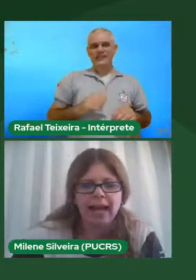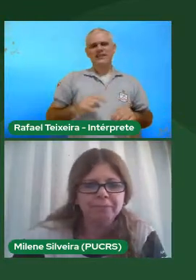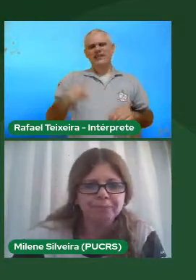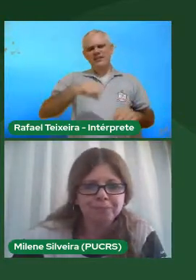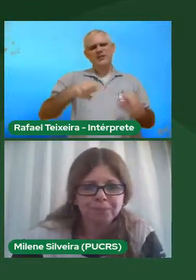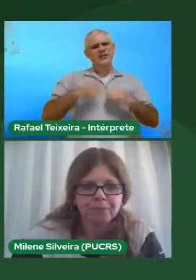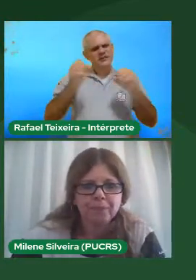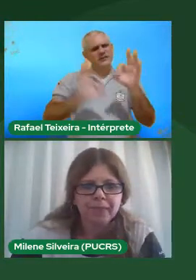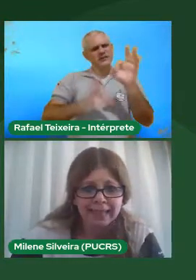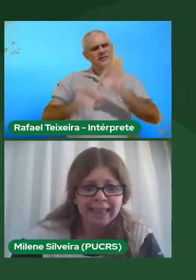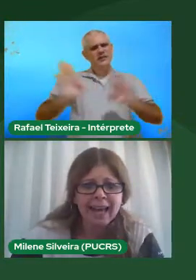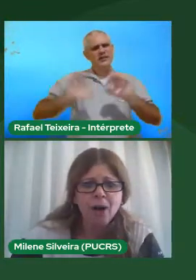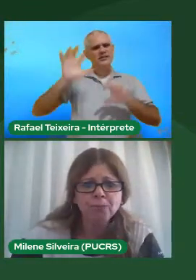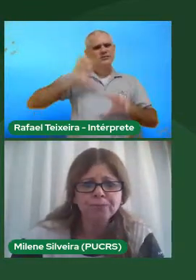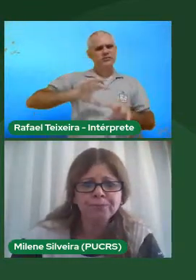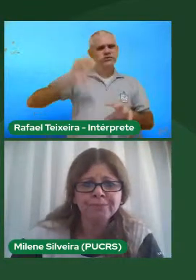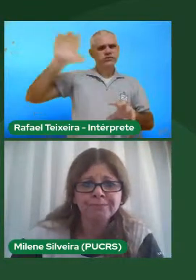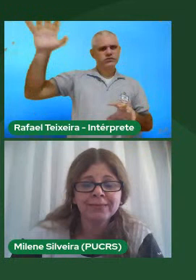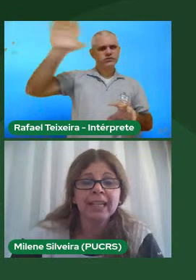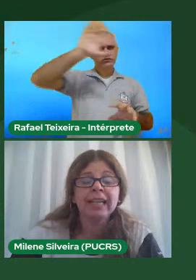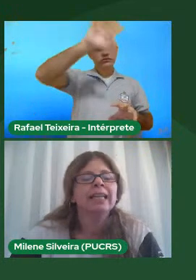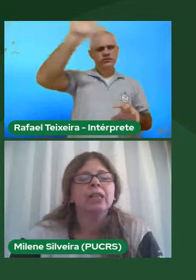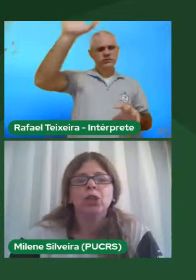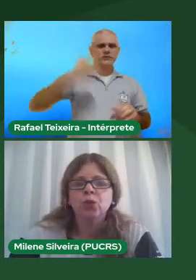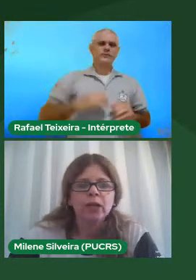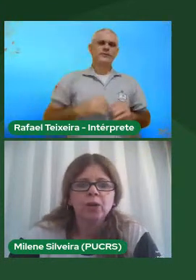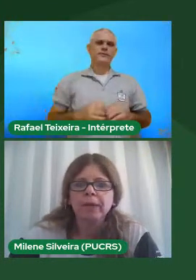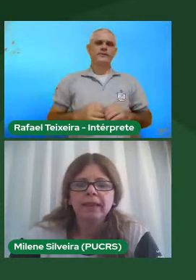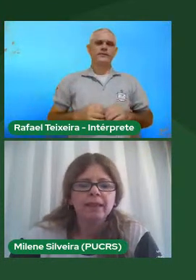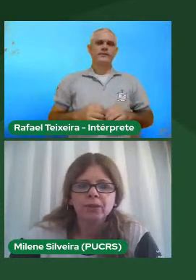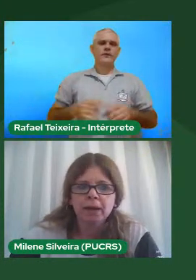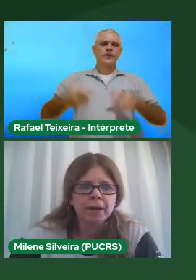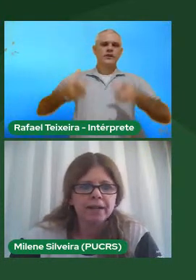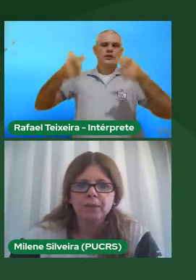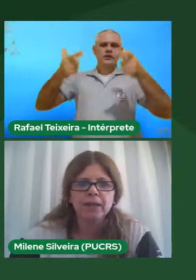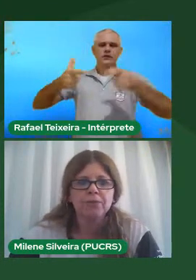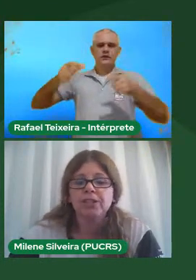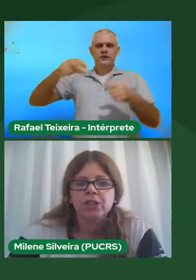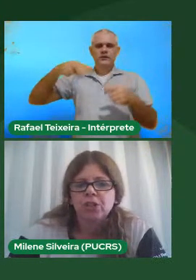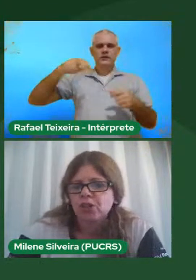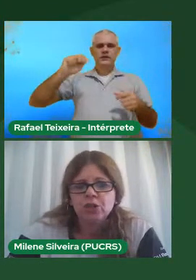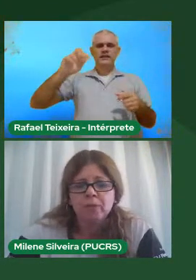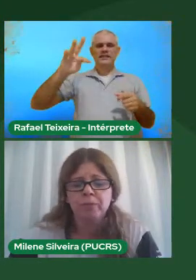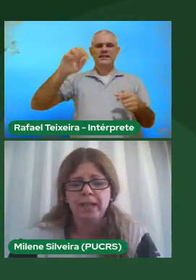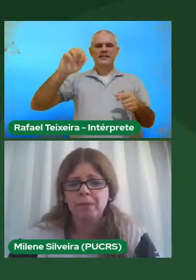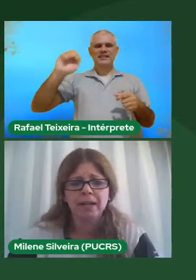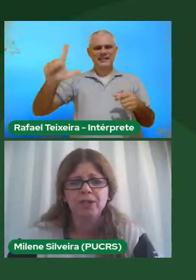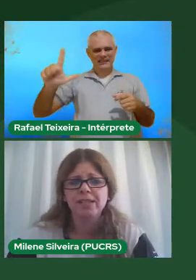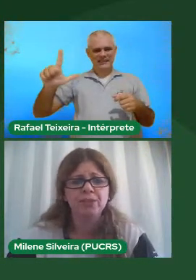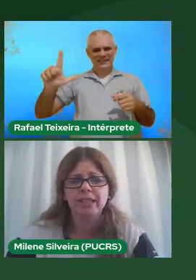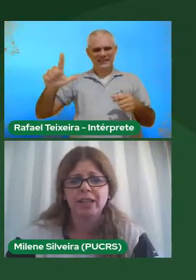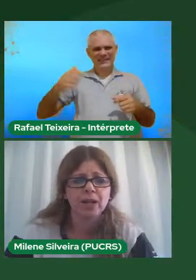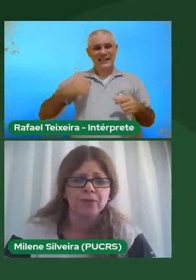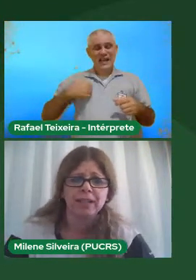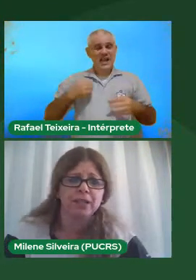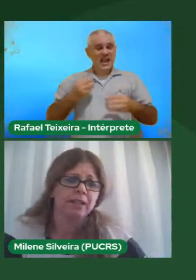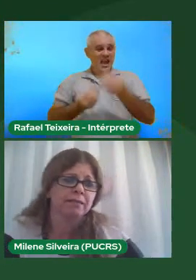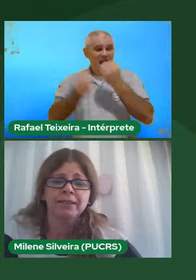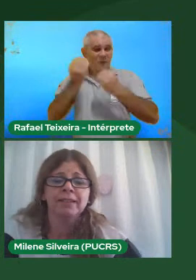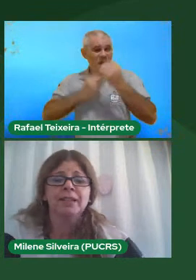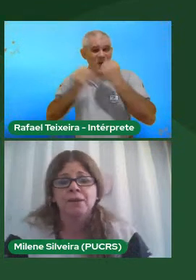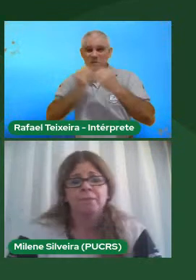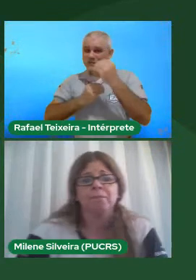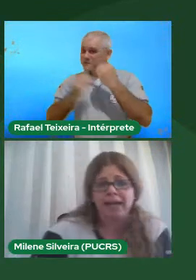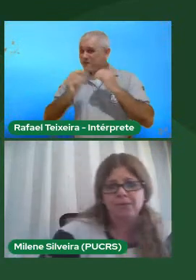subimos para Natal. Nunca comi tanto camarão na minha vida, gente. Eu acho que a gente comia camarão nesse evento até no café da